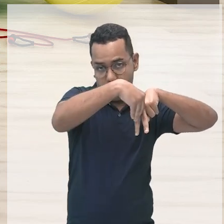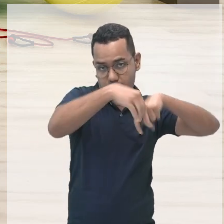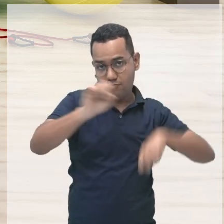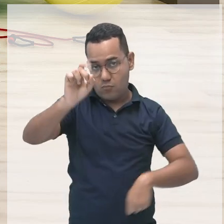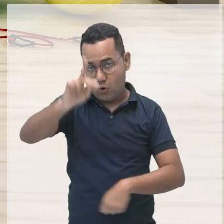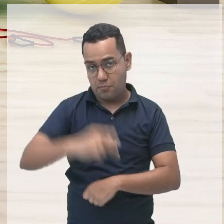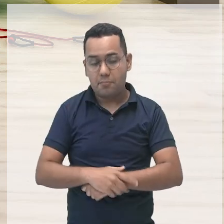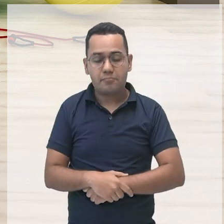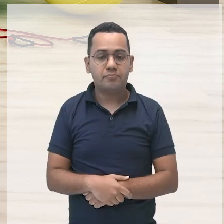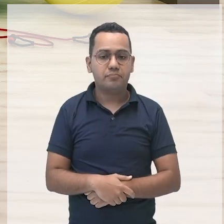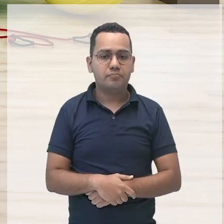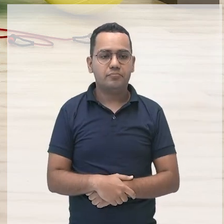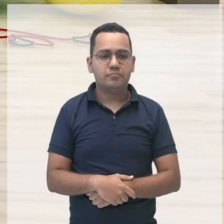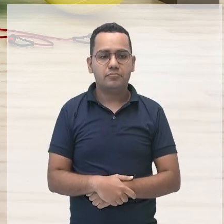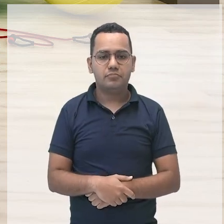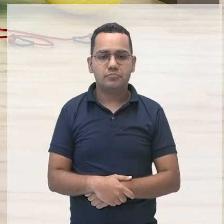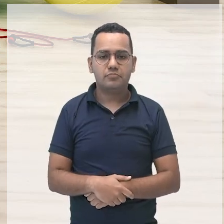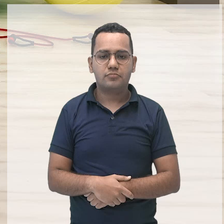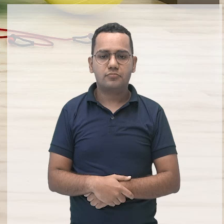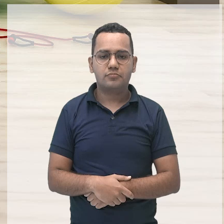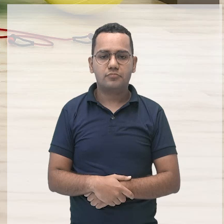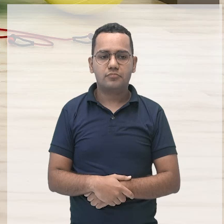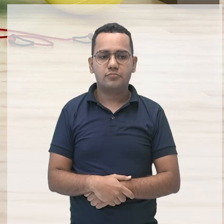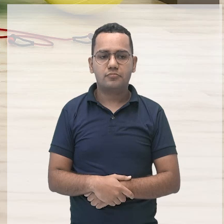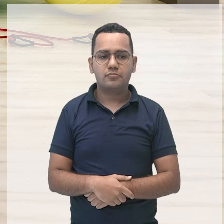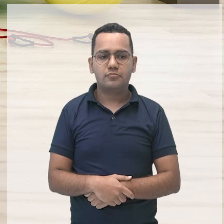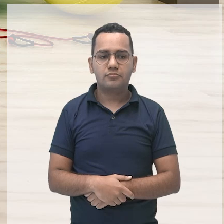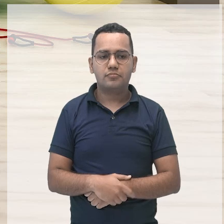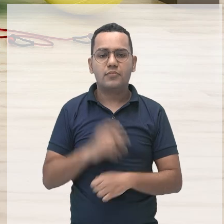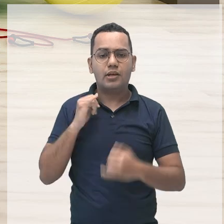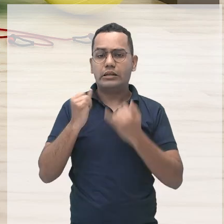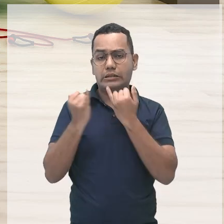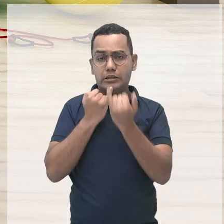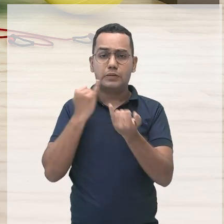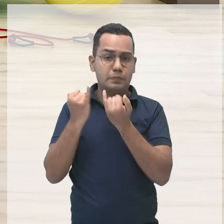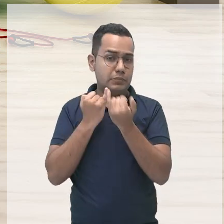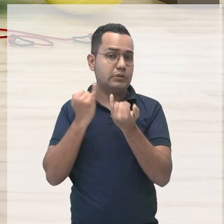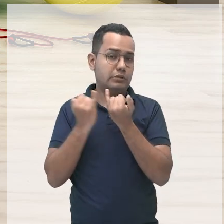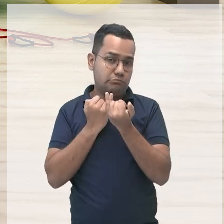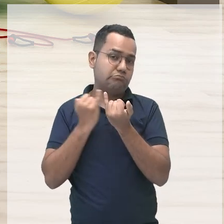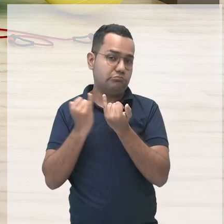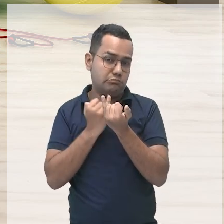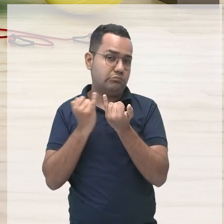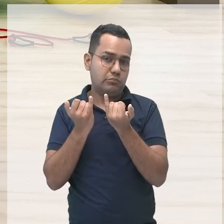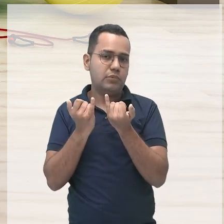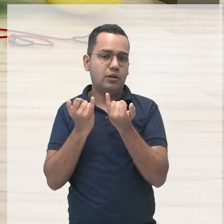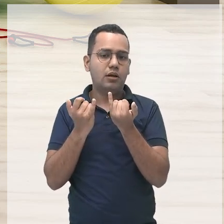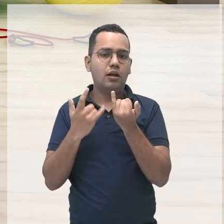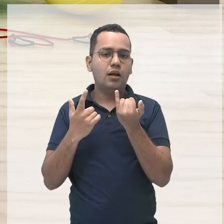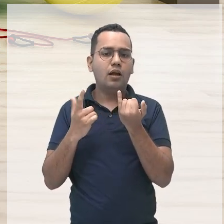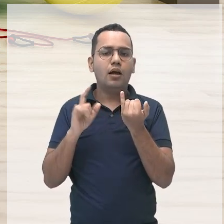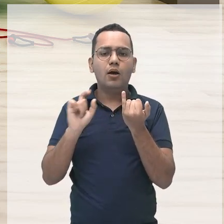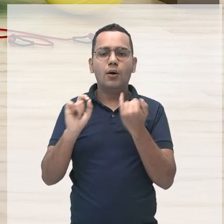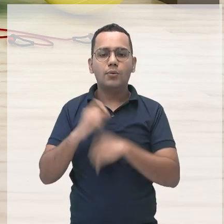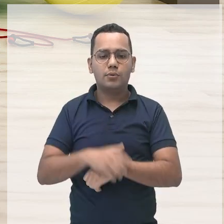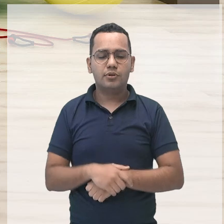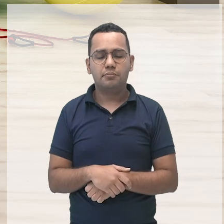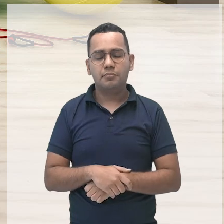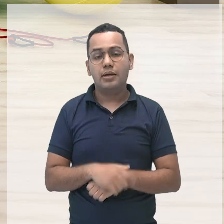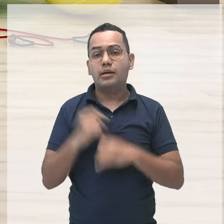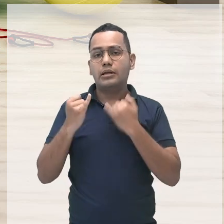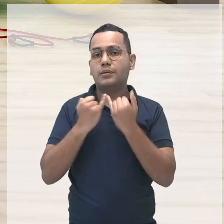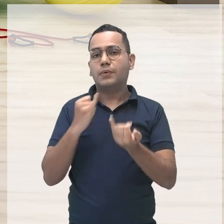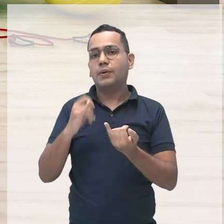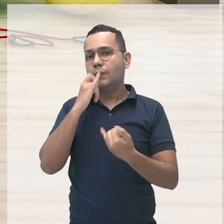funcionar? Basicamente, com o mesmo objetivo, que é justamente de imitar como se você estivesse